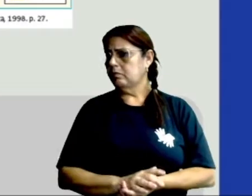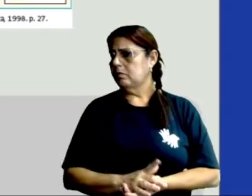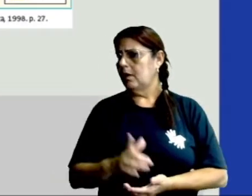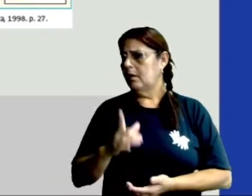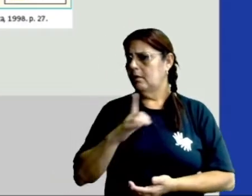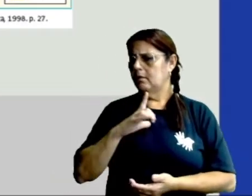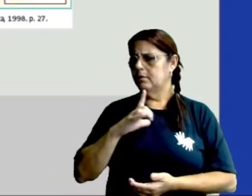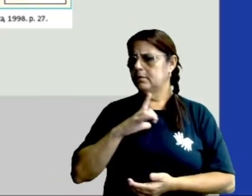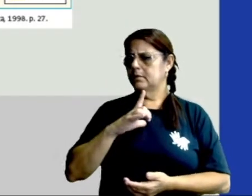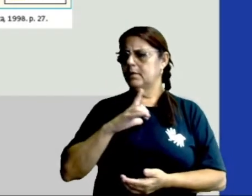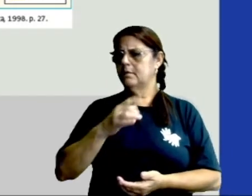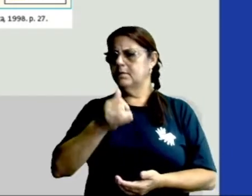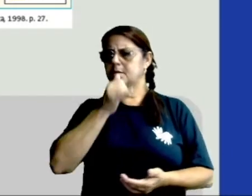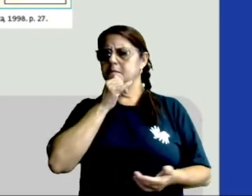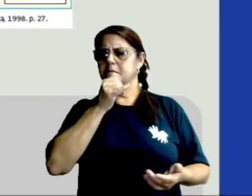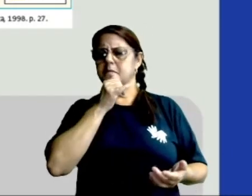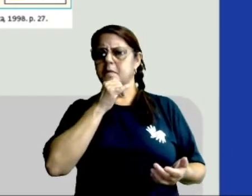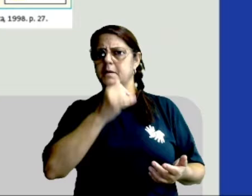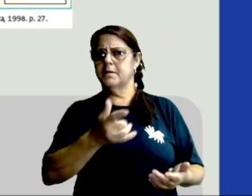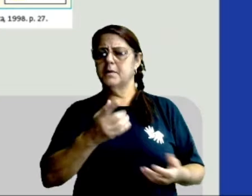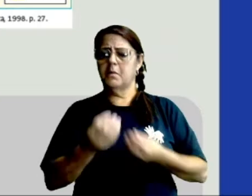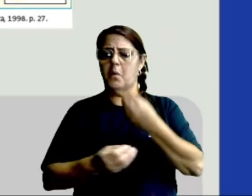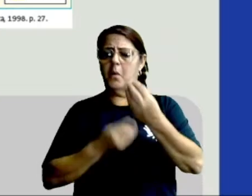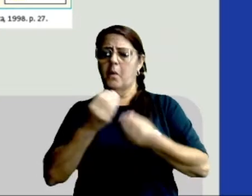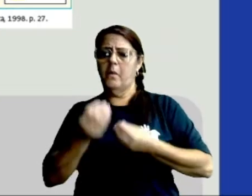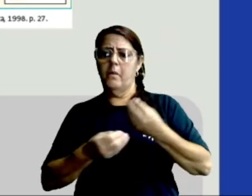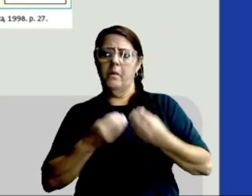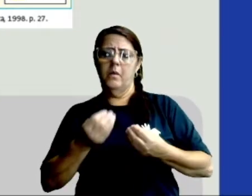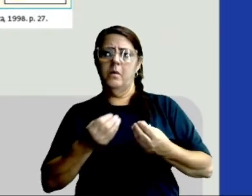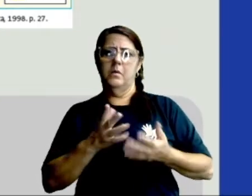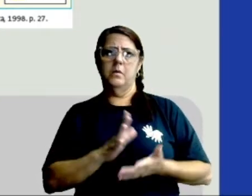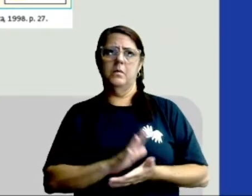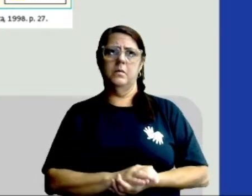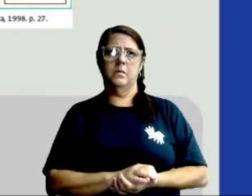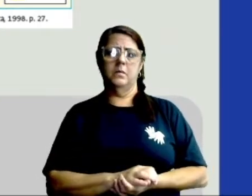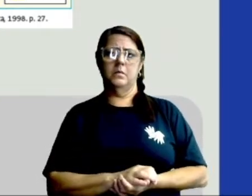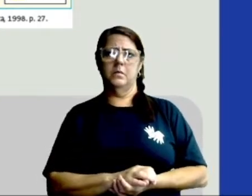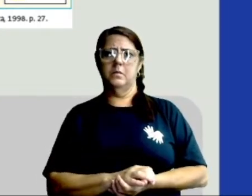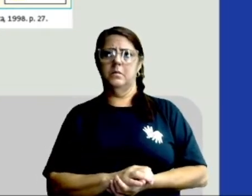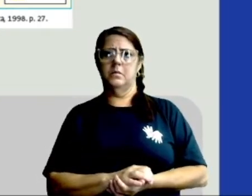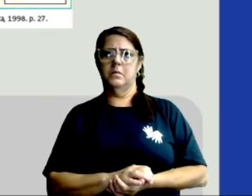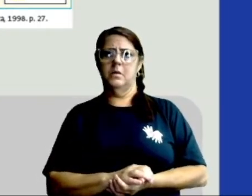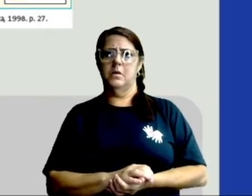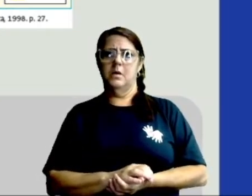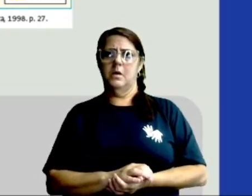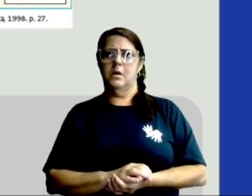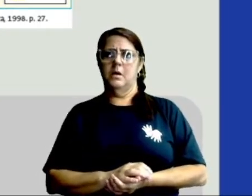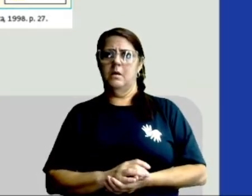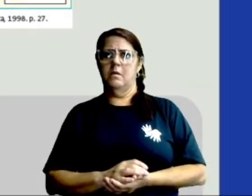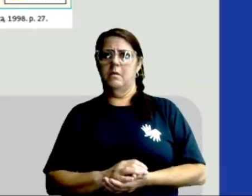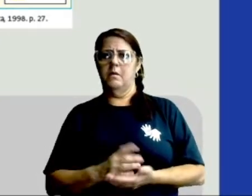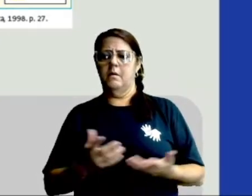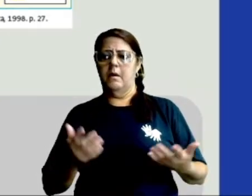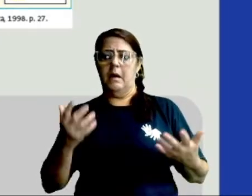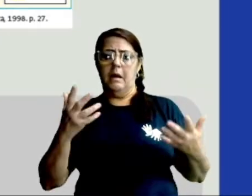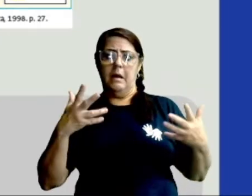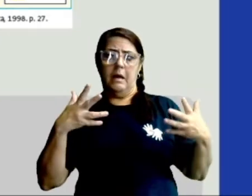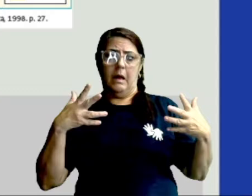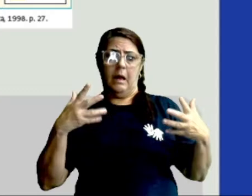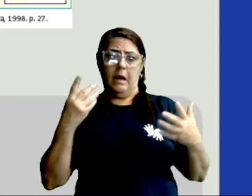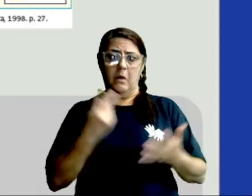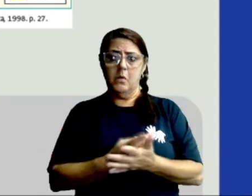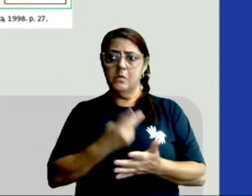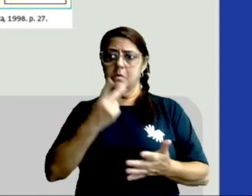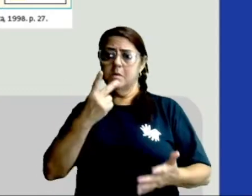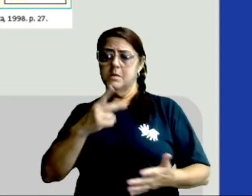Então aqui nós temos um exemplo de como esse dinamismo, né, se dava nas fronteiras. Nós